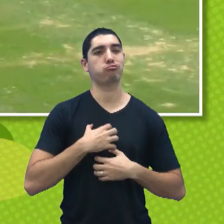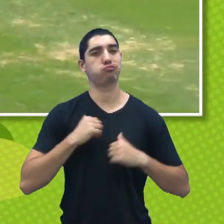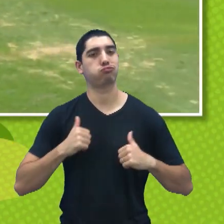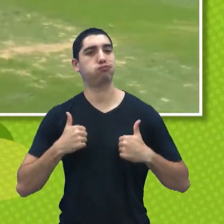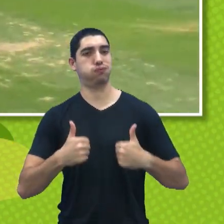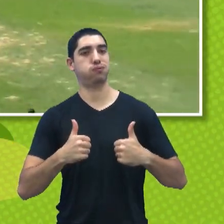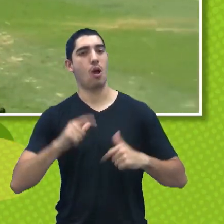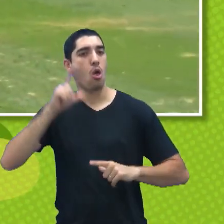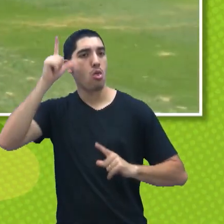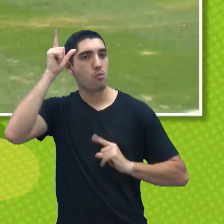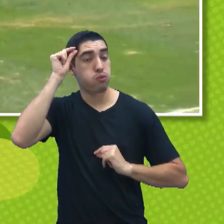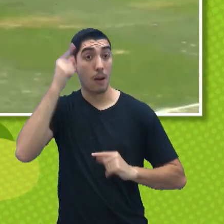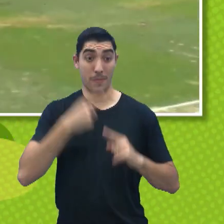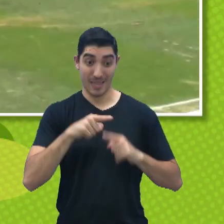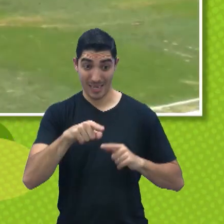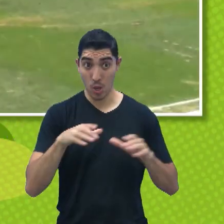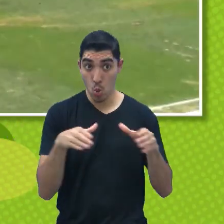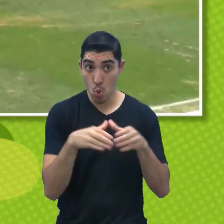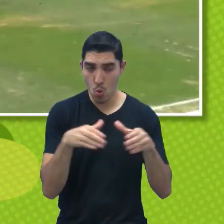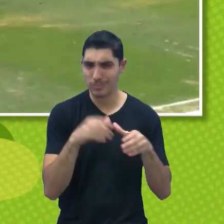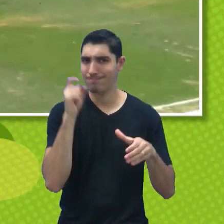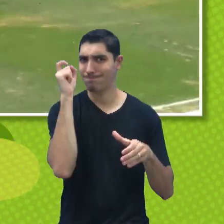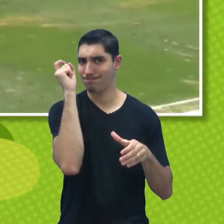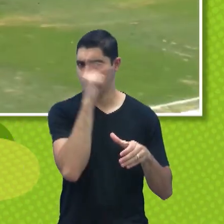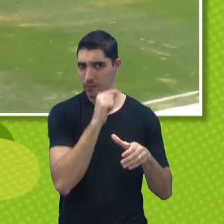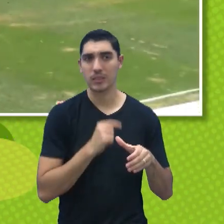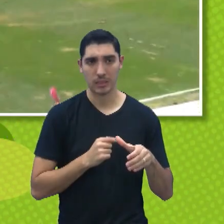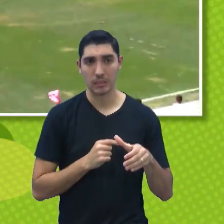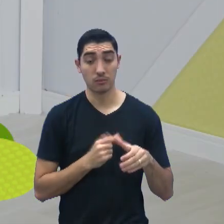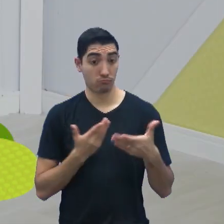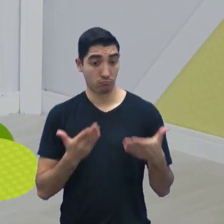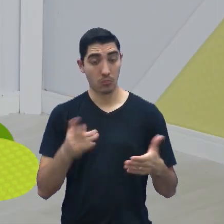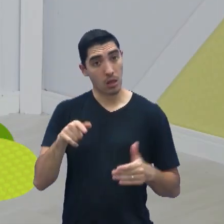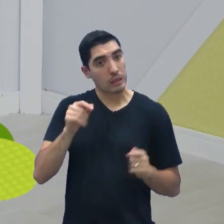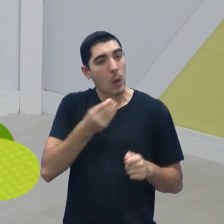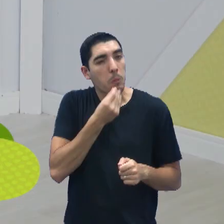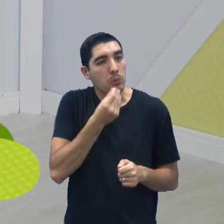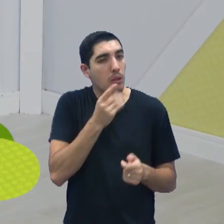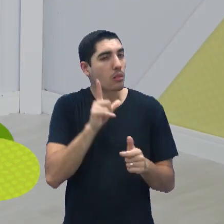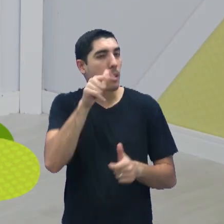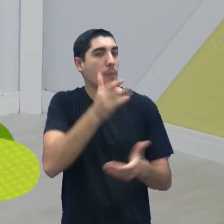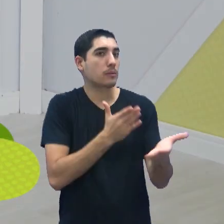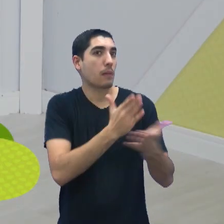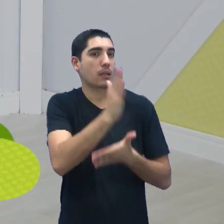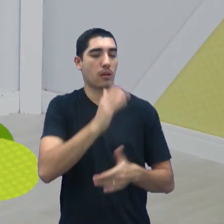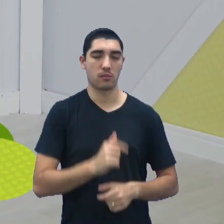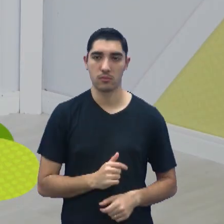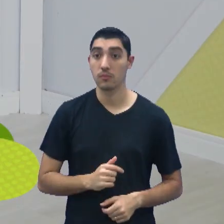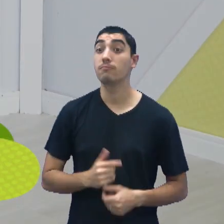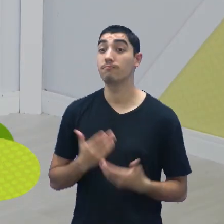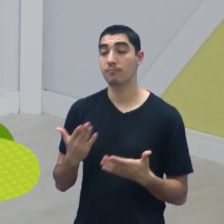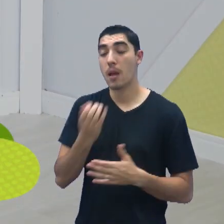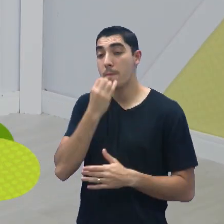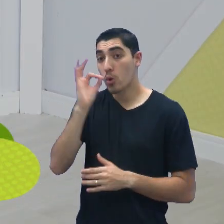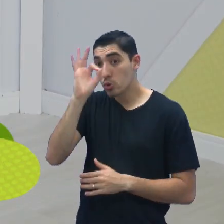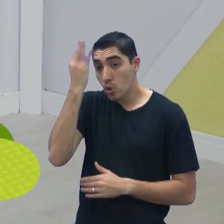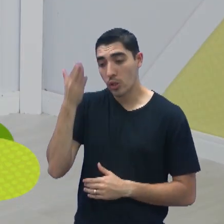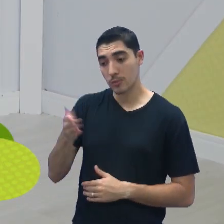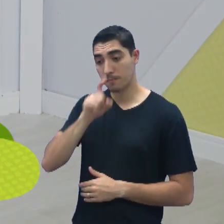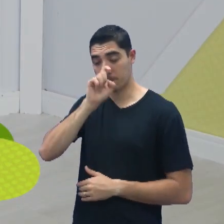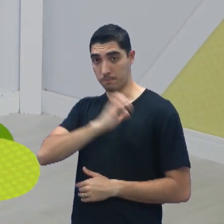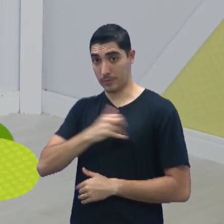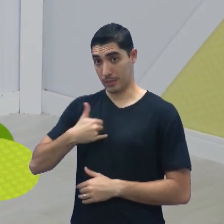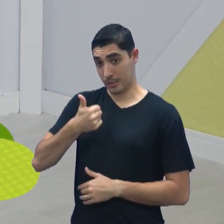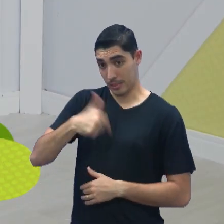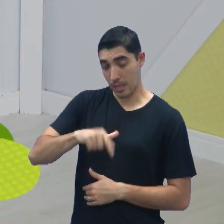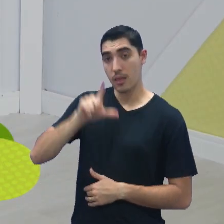grupo tão concorrido, você ter vantagem ali na reta final. Muito bem, sucesso para os meninos. Segunda-feira também os detalhes aqui no